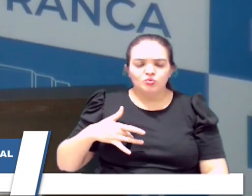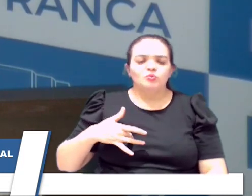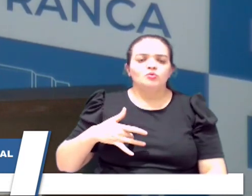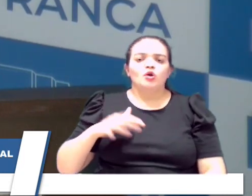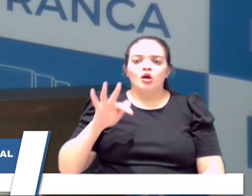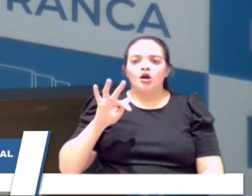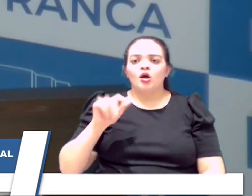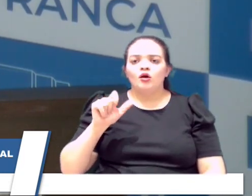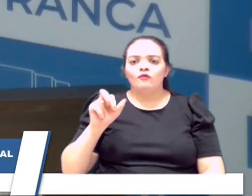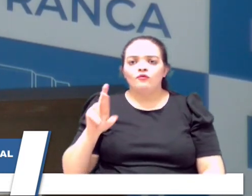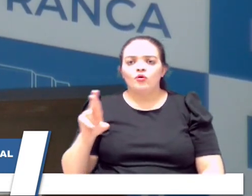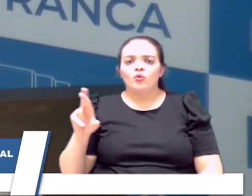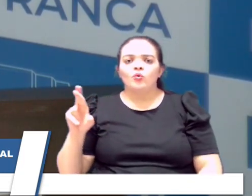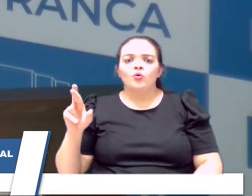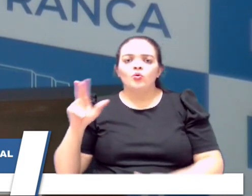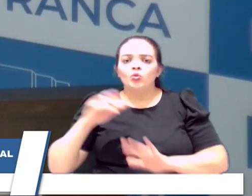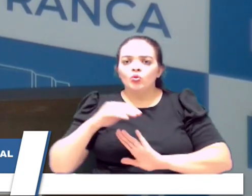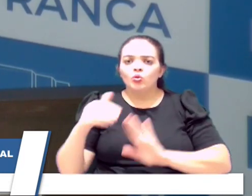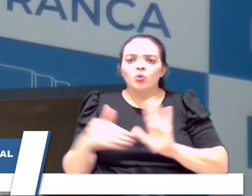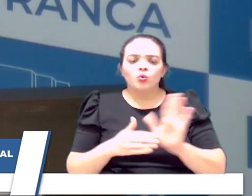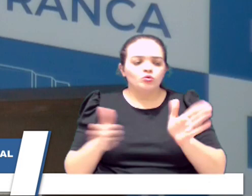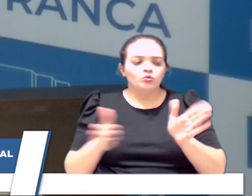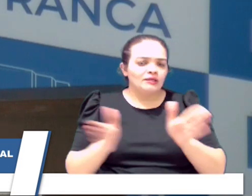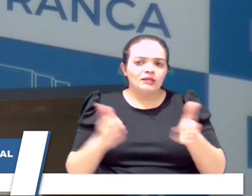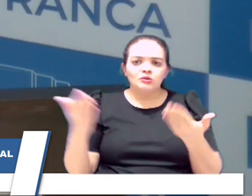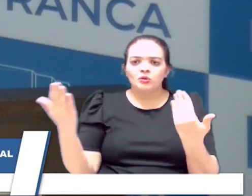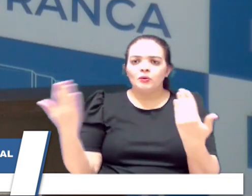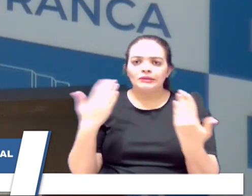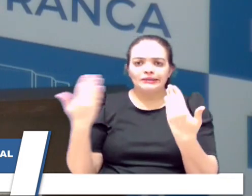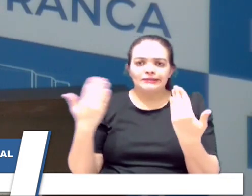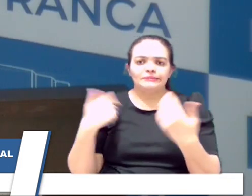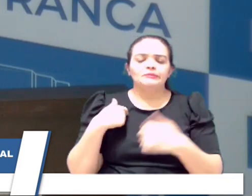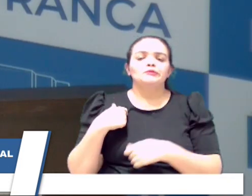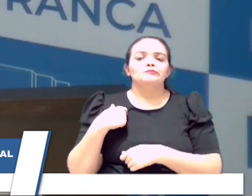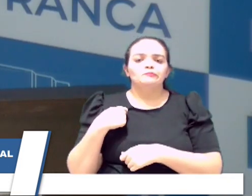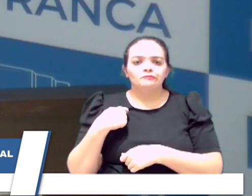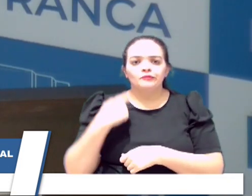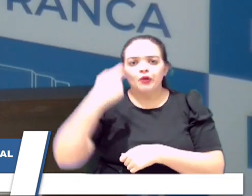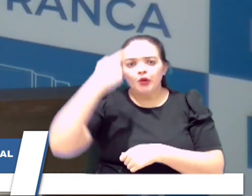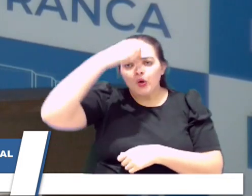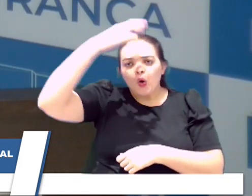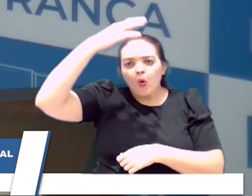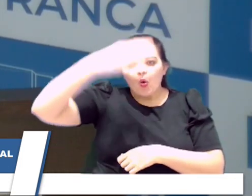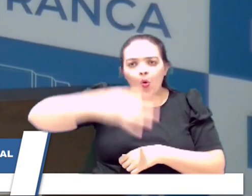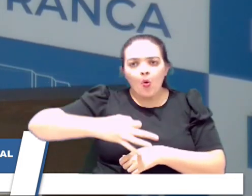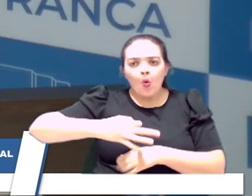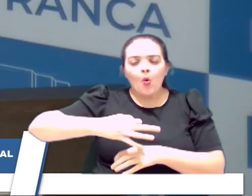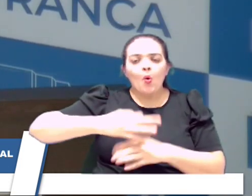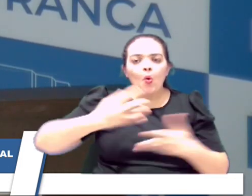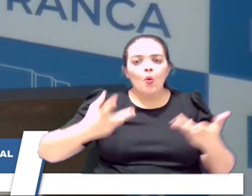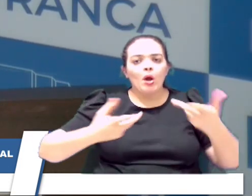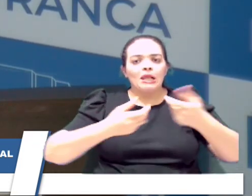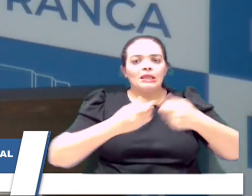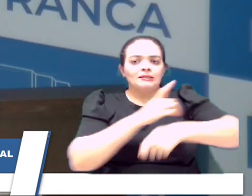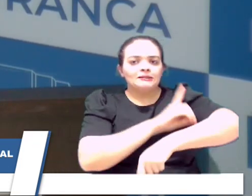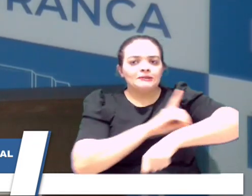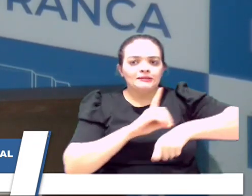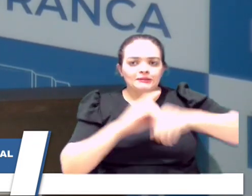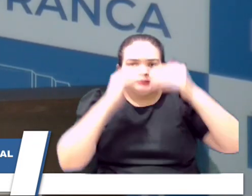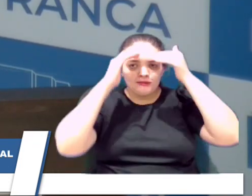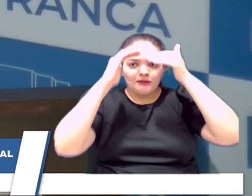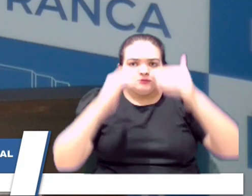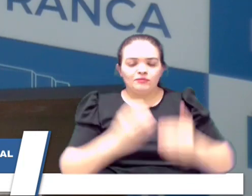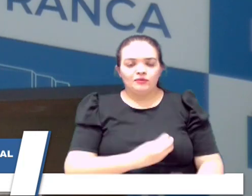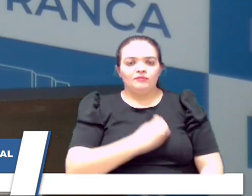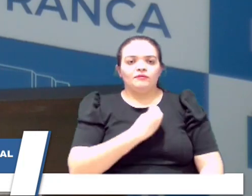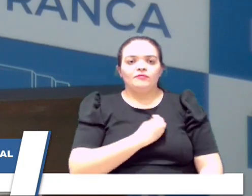que todos tenham acesso a essa terapia. Com ciência, com qualidade, com dignidade, com respeito à vida humana.